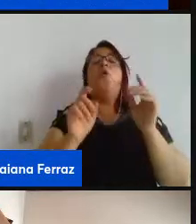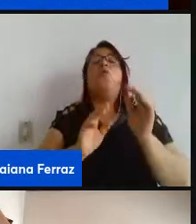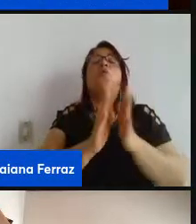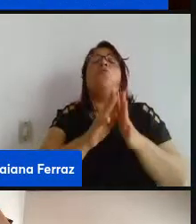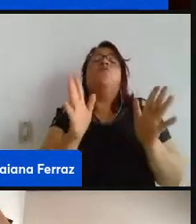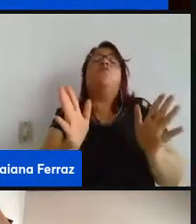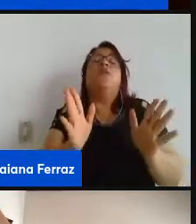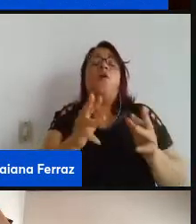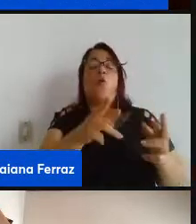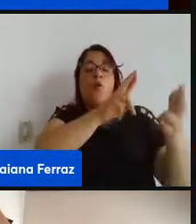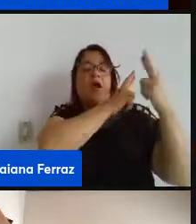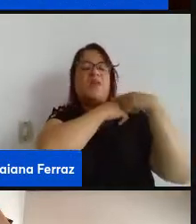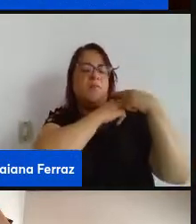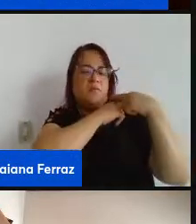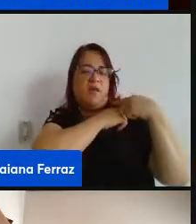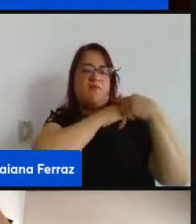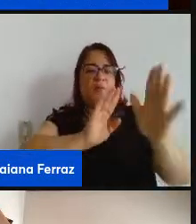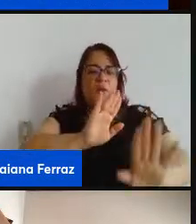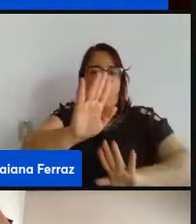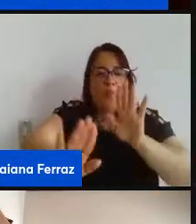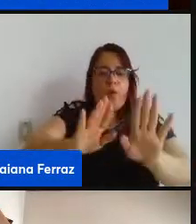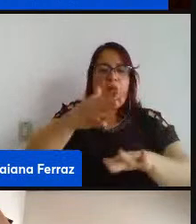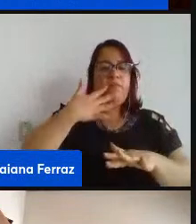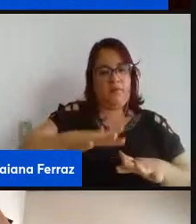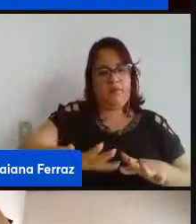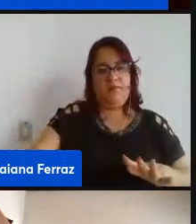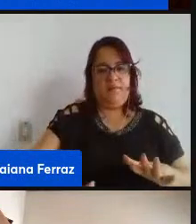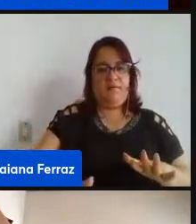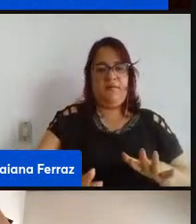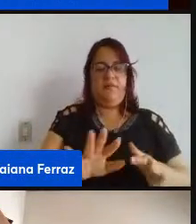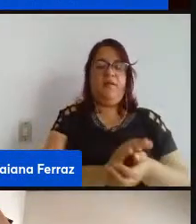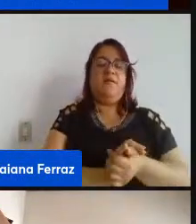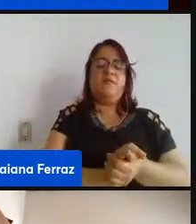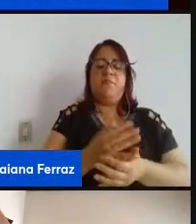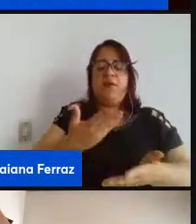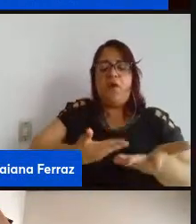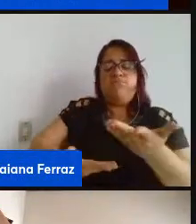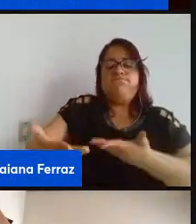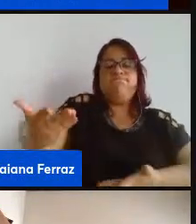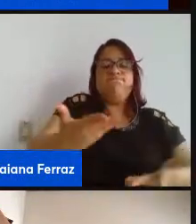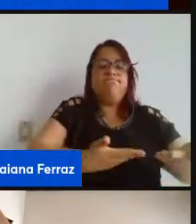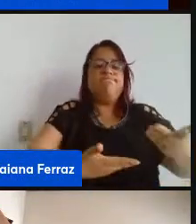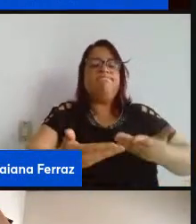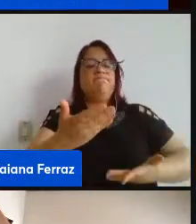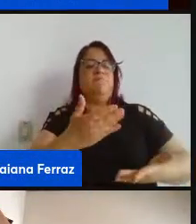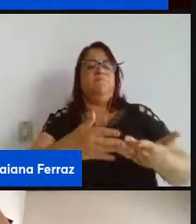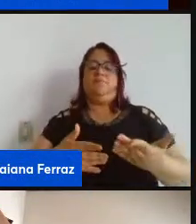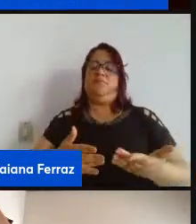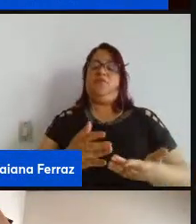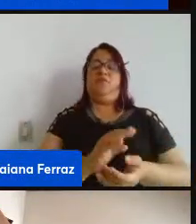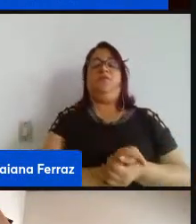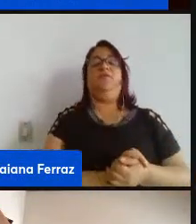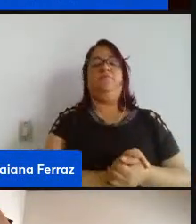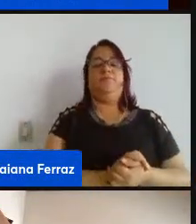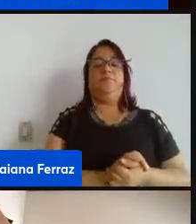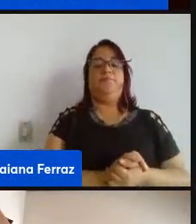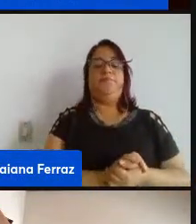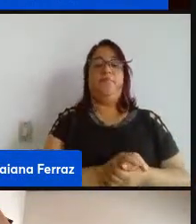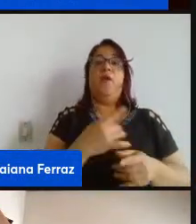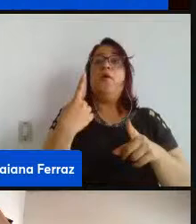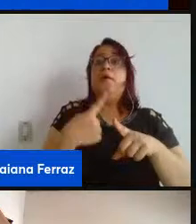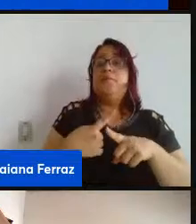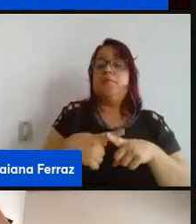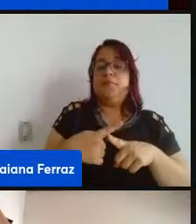e trazer essas contribuições para o trabalho que ele está fazendo. Por quê?